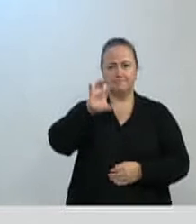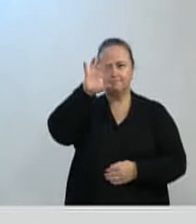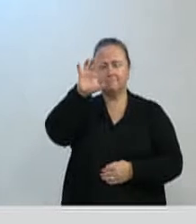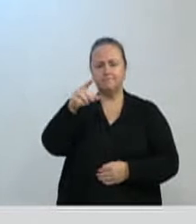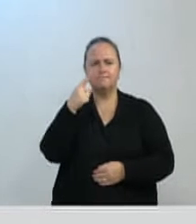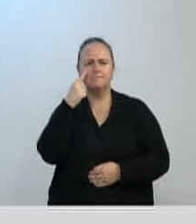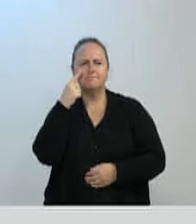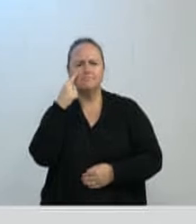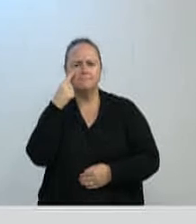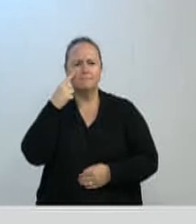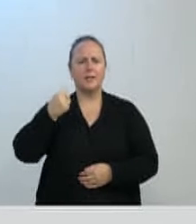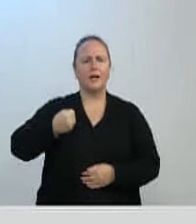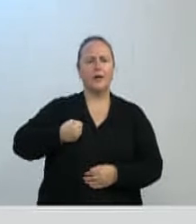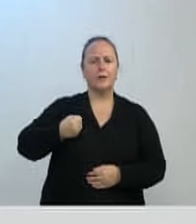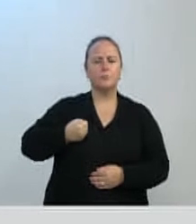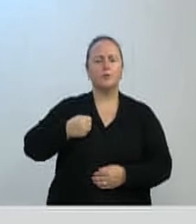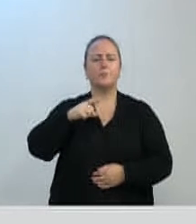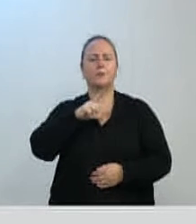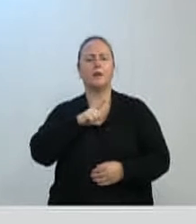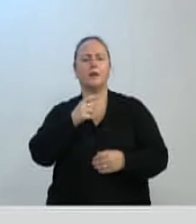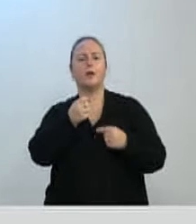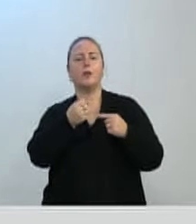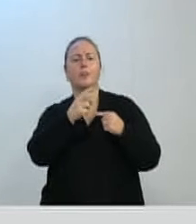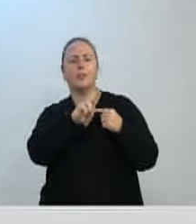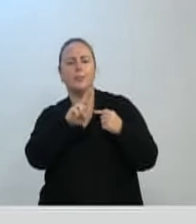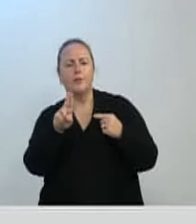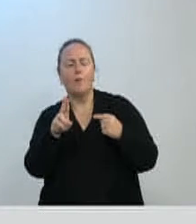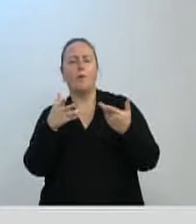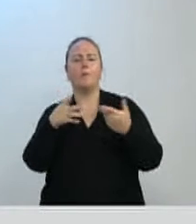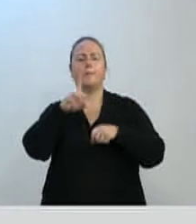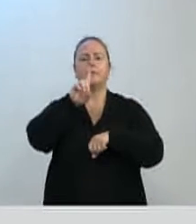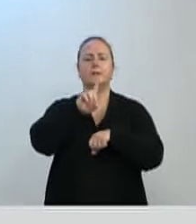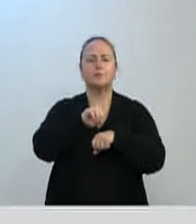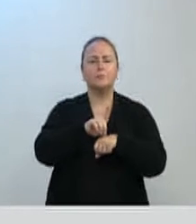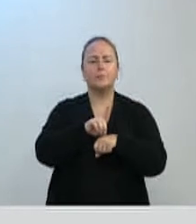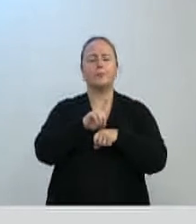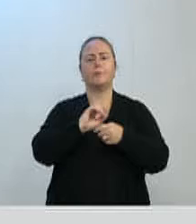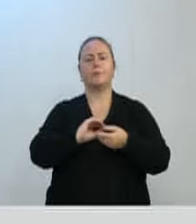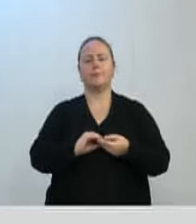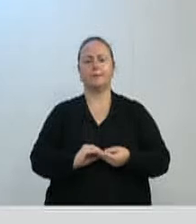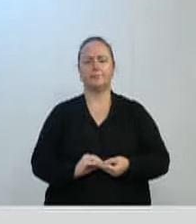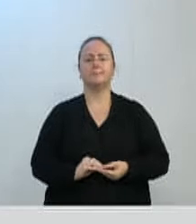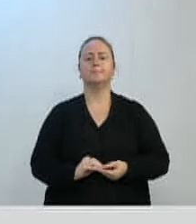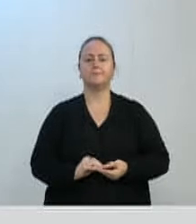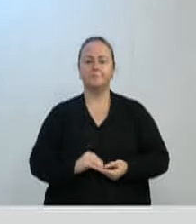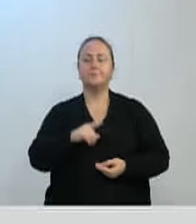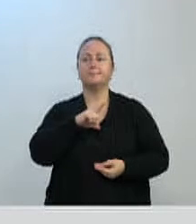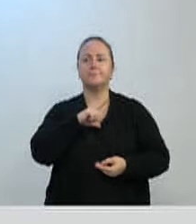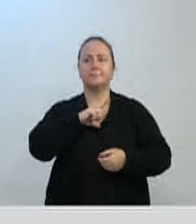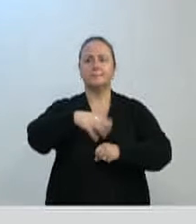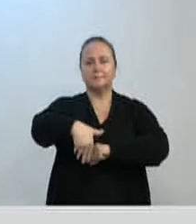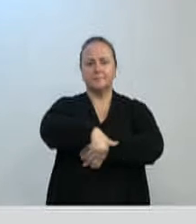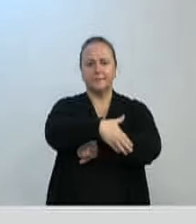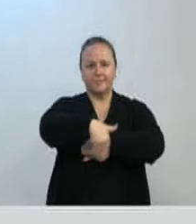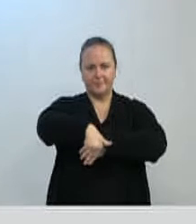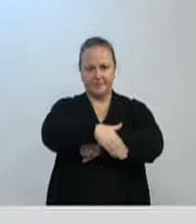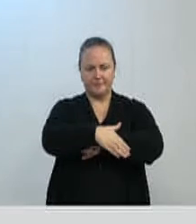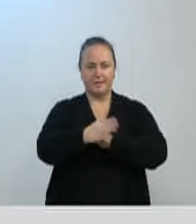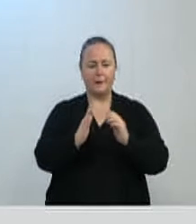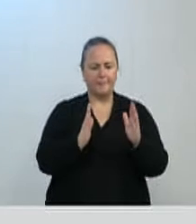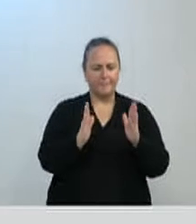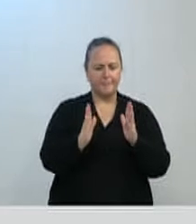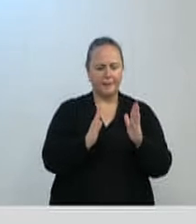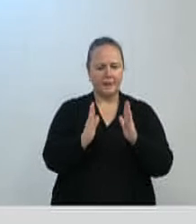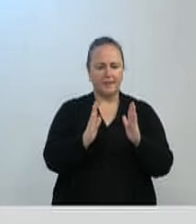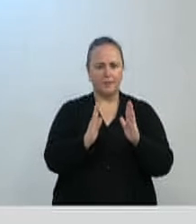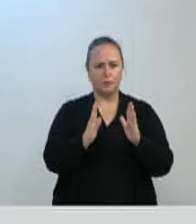tabela, tem o nome da casa comercial, o nome do proprietário, o endereço dela, o período de